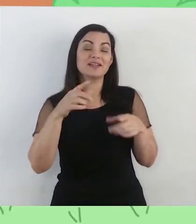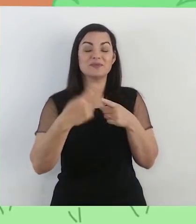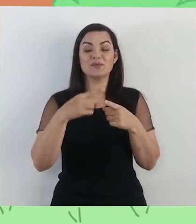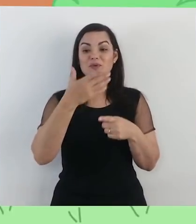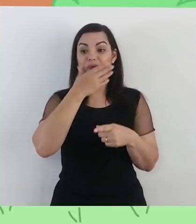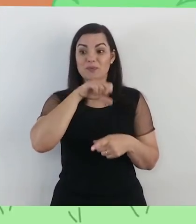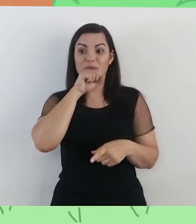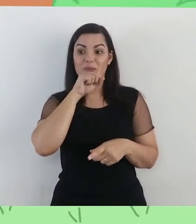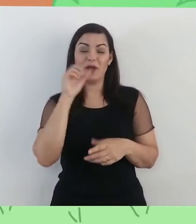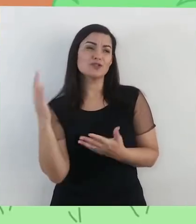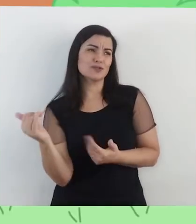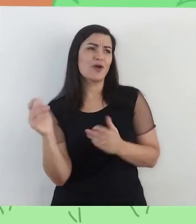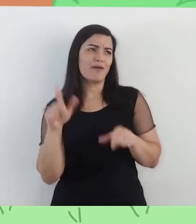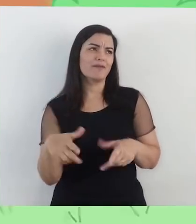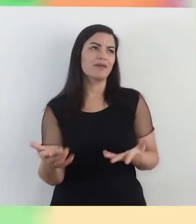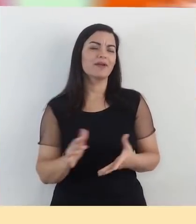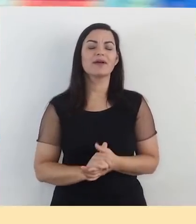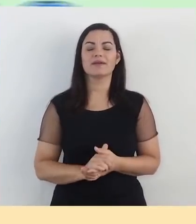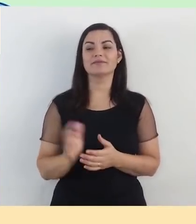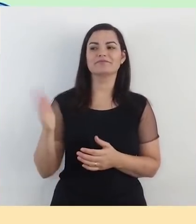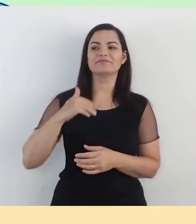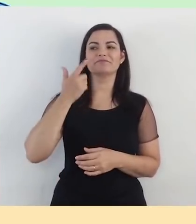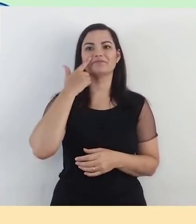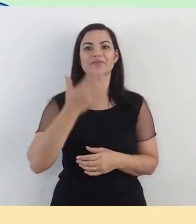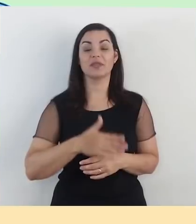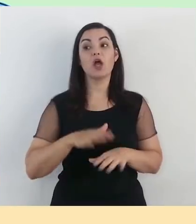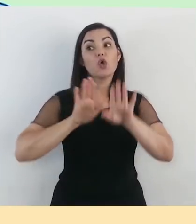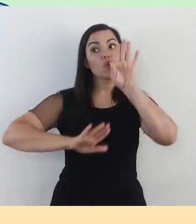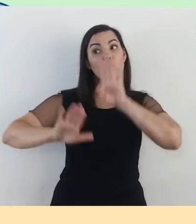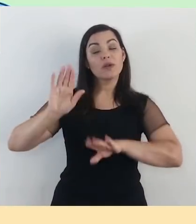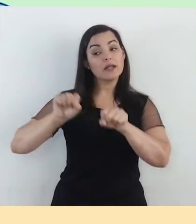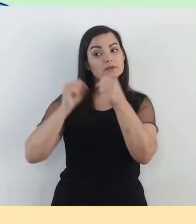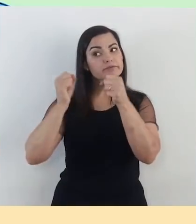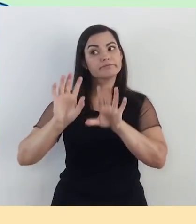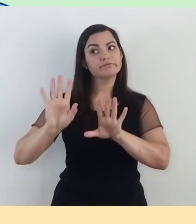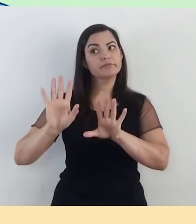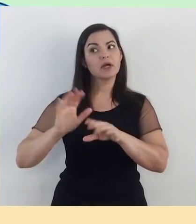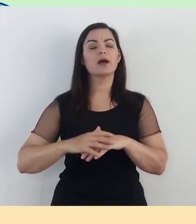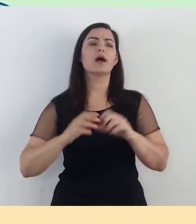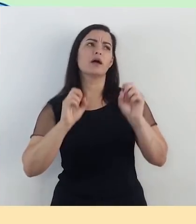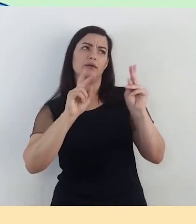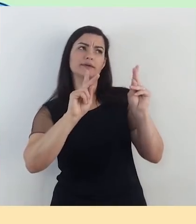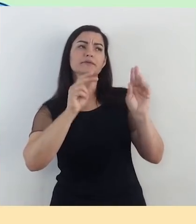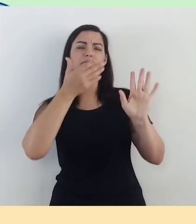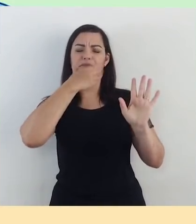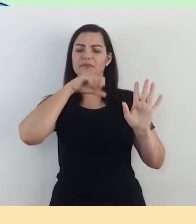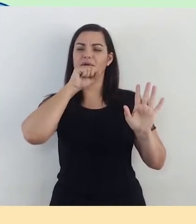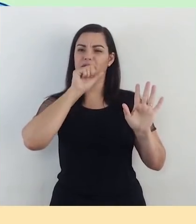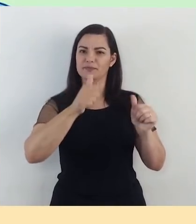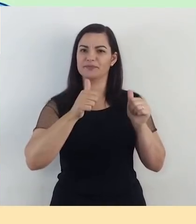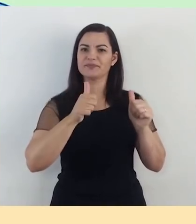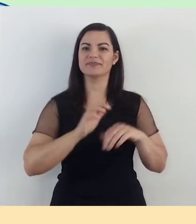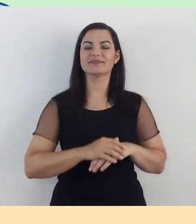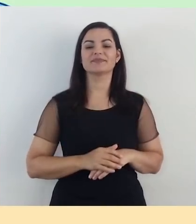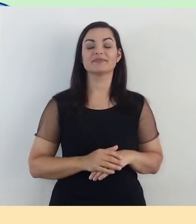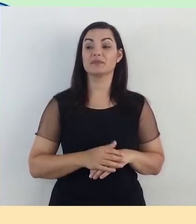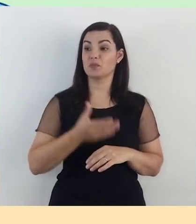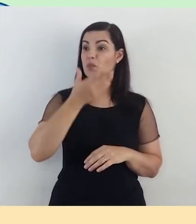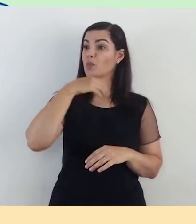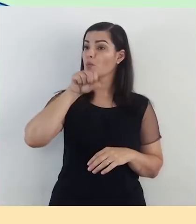que a vovó. Então vamos lá. Tome cuidado para não quebrar, Mica. Pode deixar, papai.